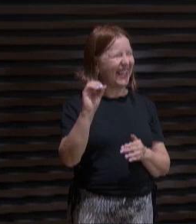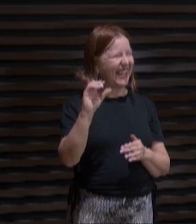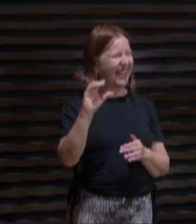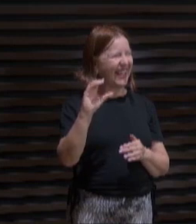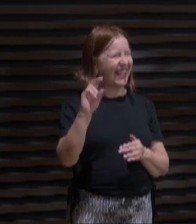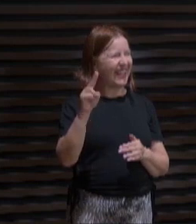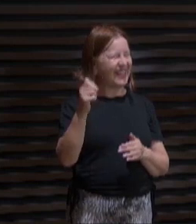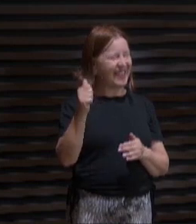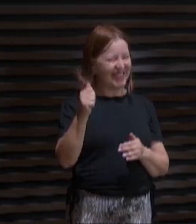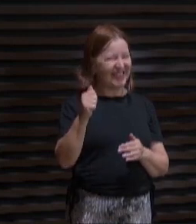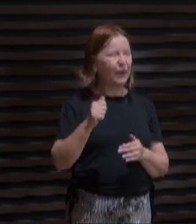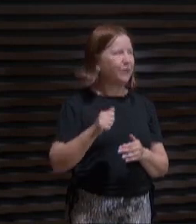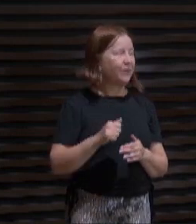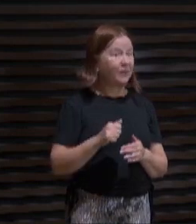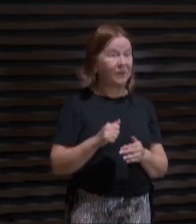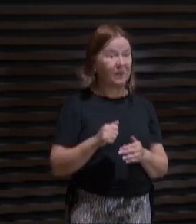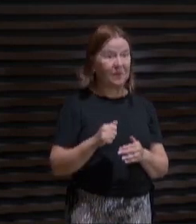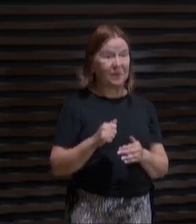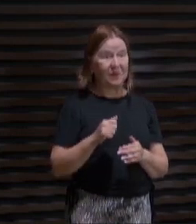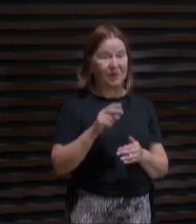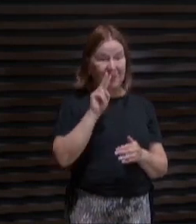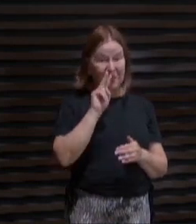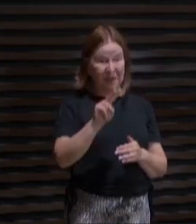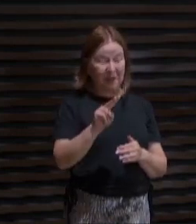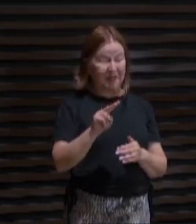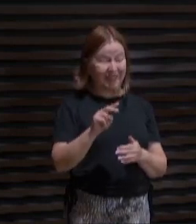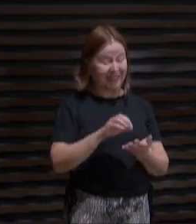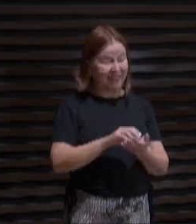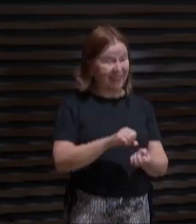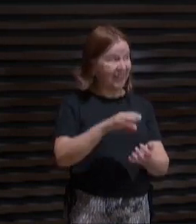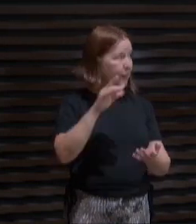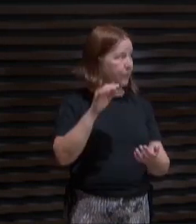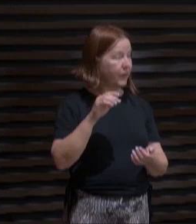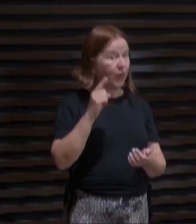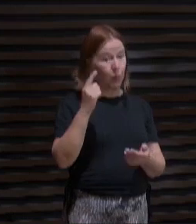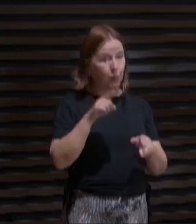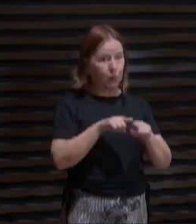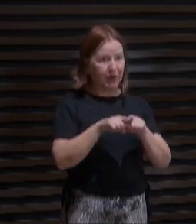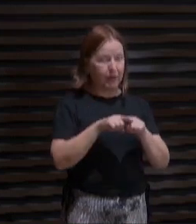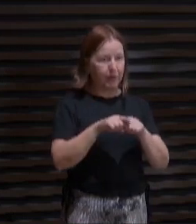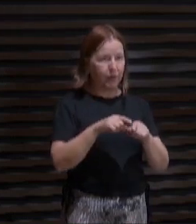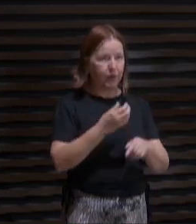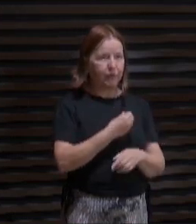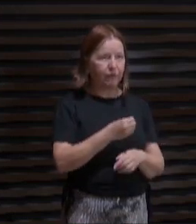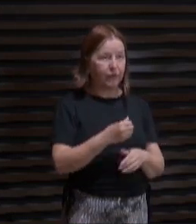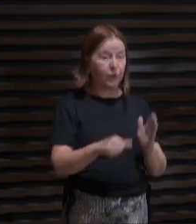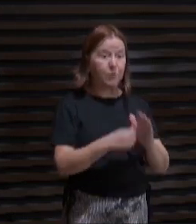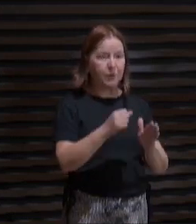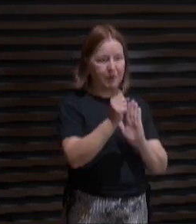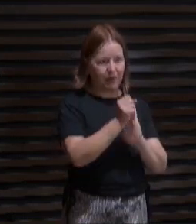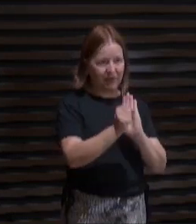Olha só, olha que coisa mais preciosa. Isso aqui é um irmão nosso, que viveu no primeiro